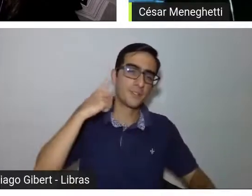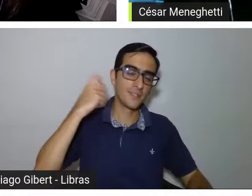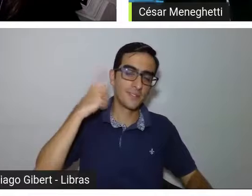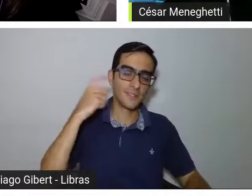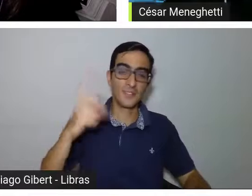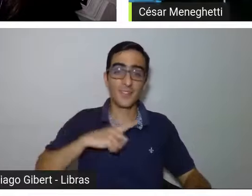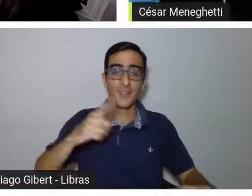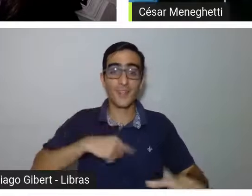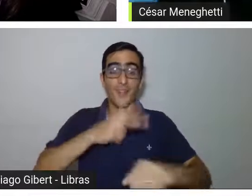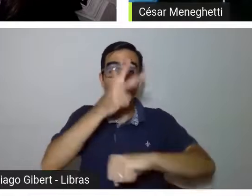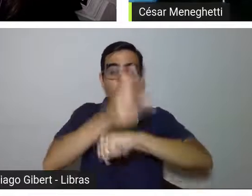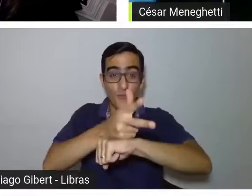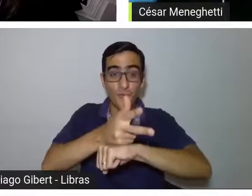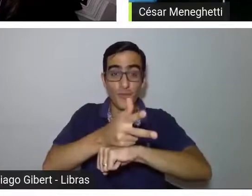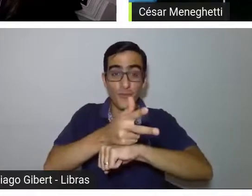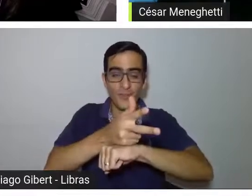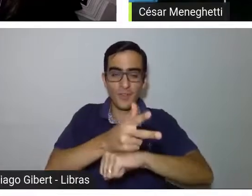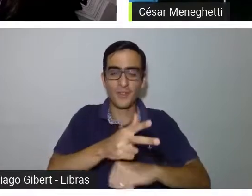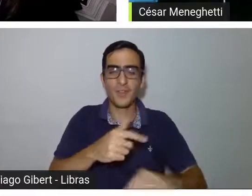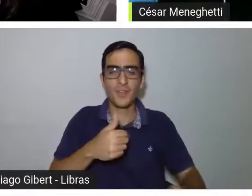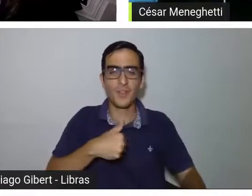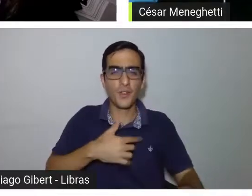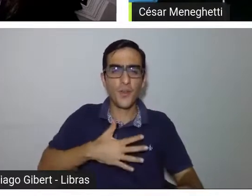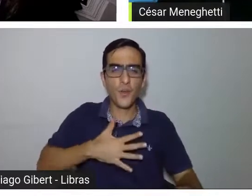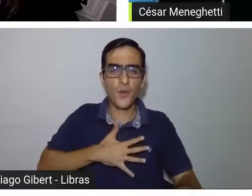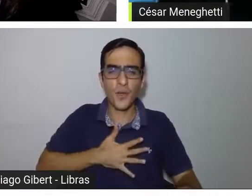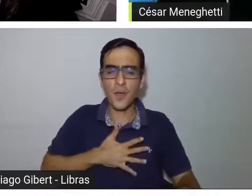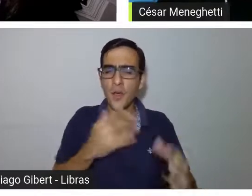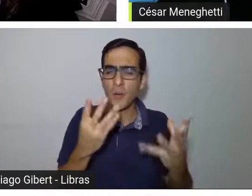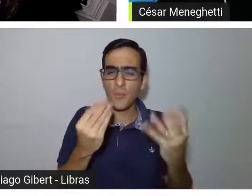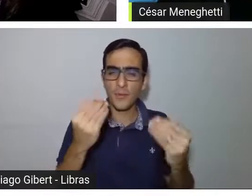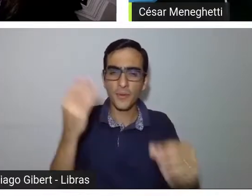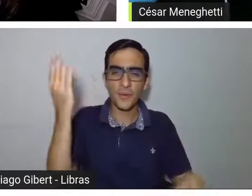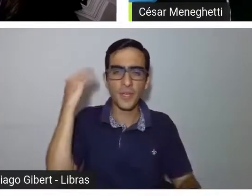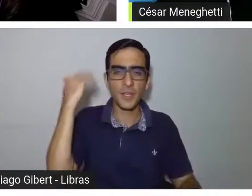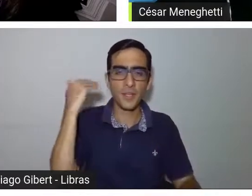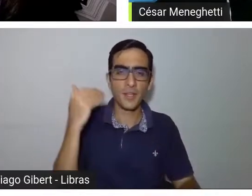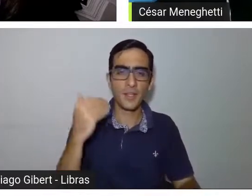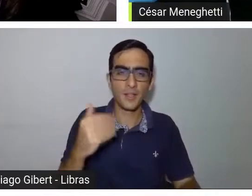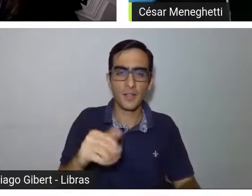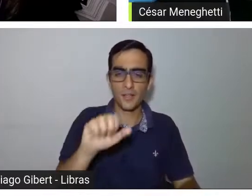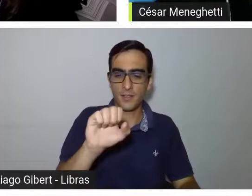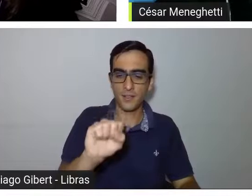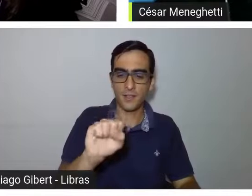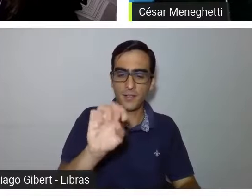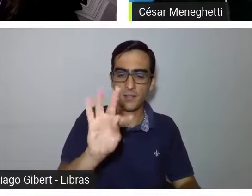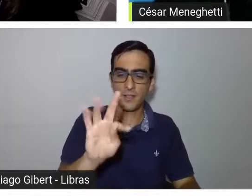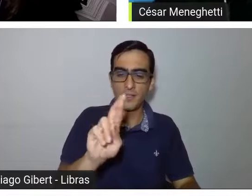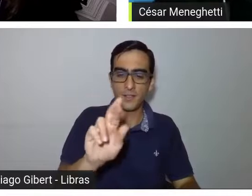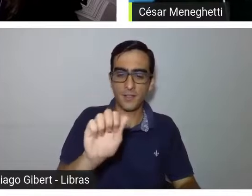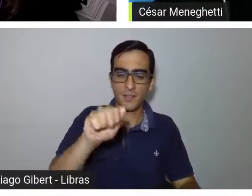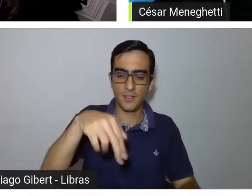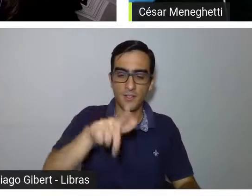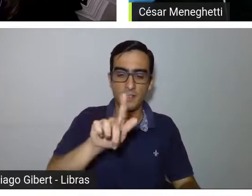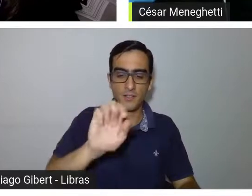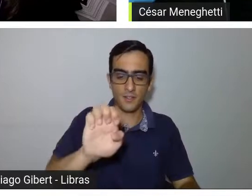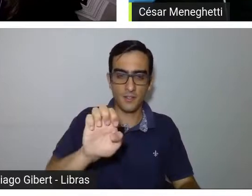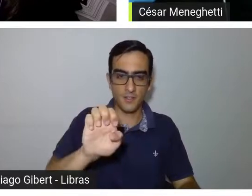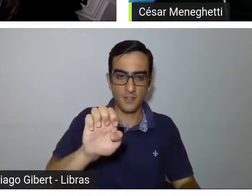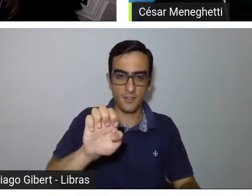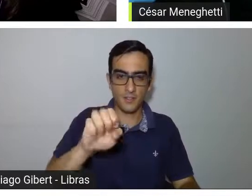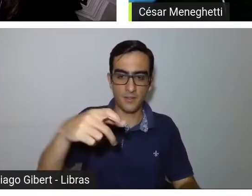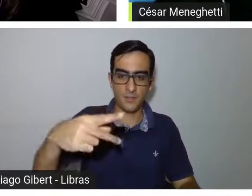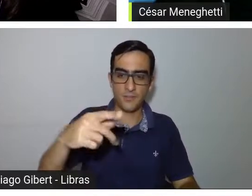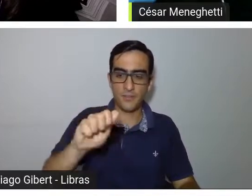filme, que é um filme que eu gostava muito na época, que era Stranger Than Paradise. A música